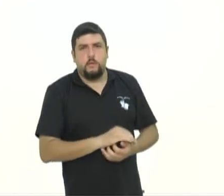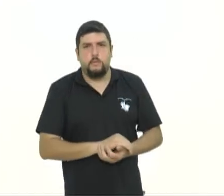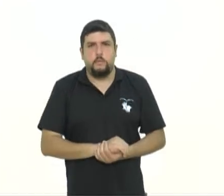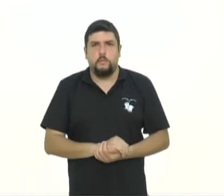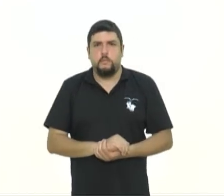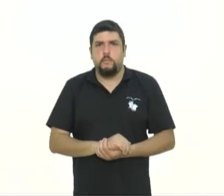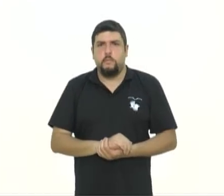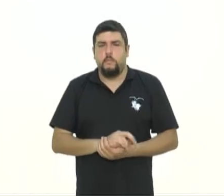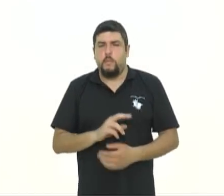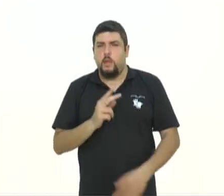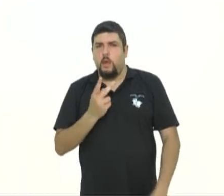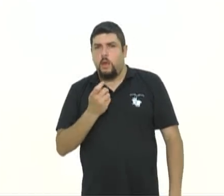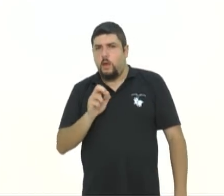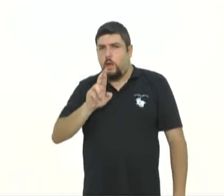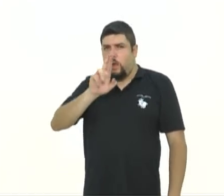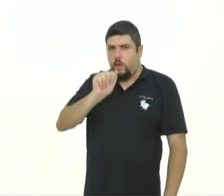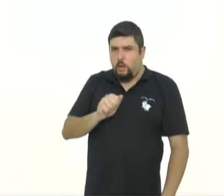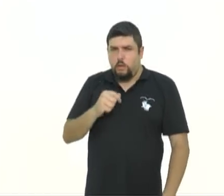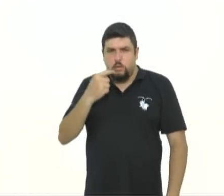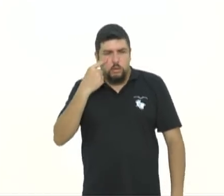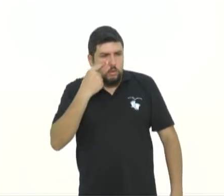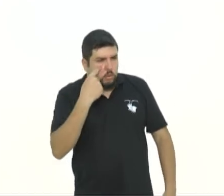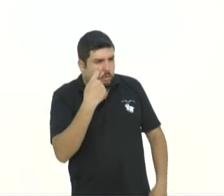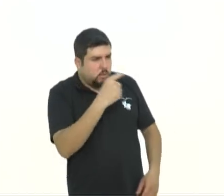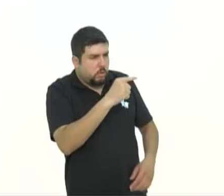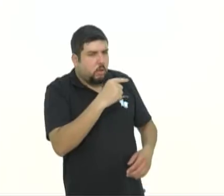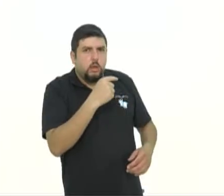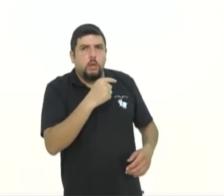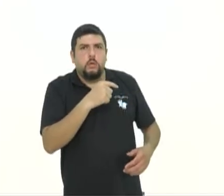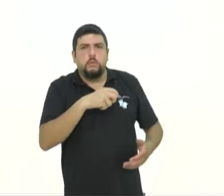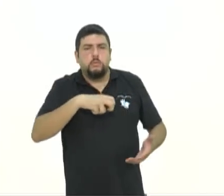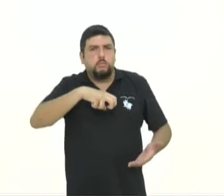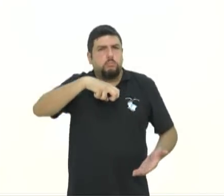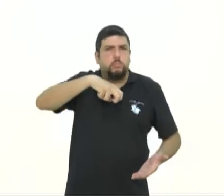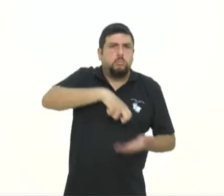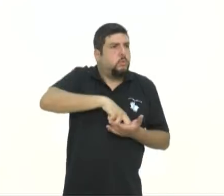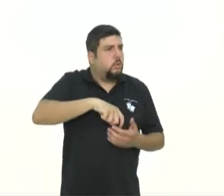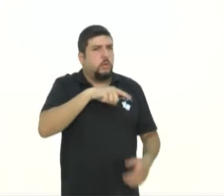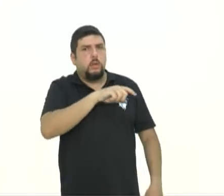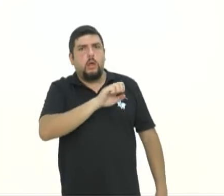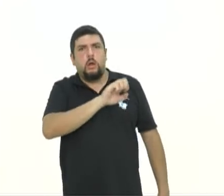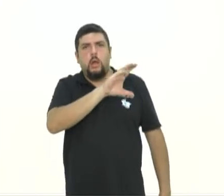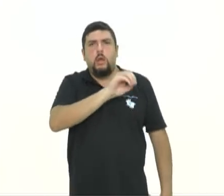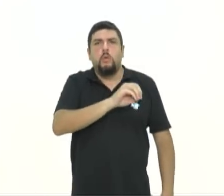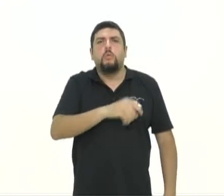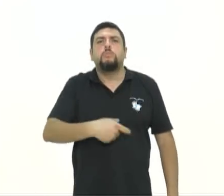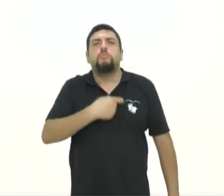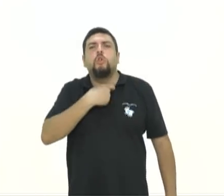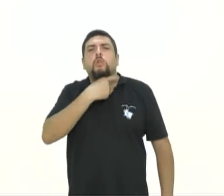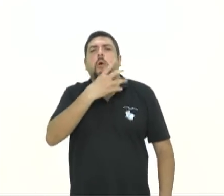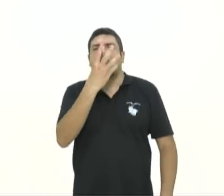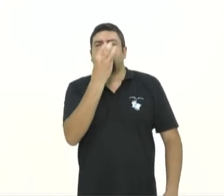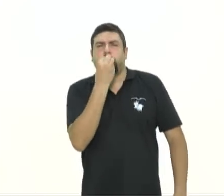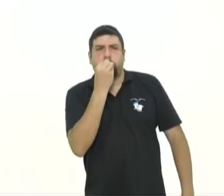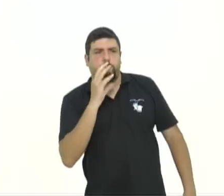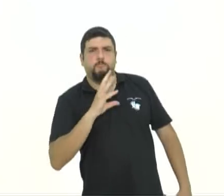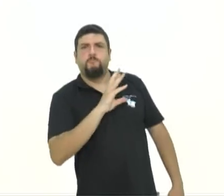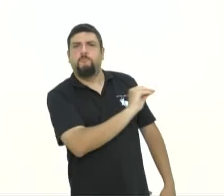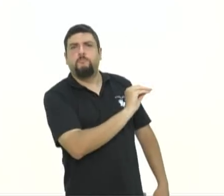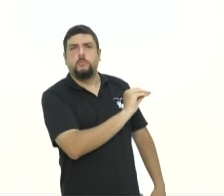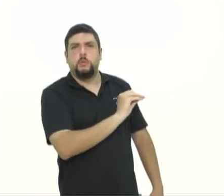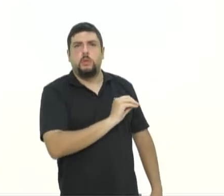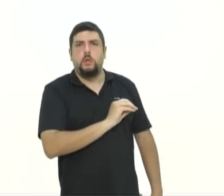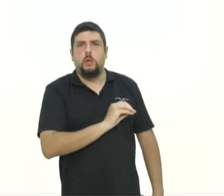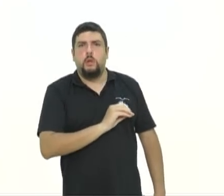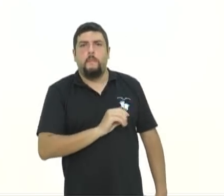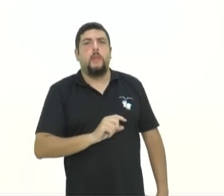Quando Hera descobriu a artimanha, castigou Eco, retirando-lhe a voz e fazendo-a repetir sempre